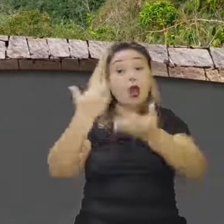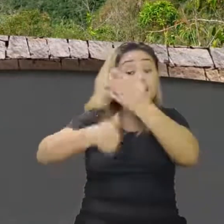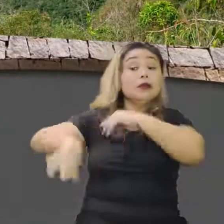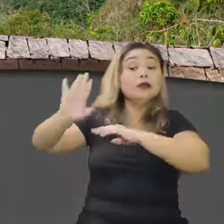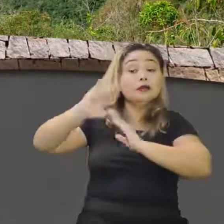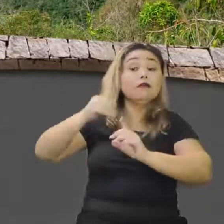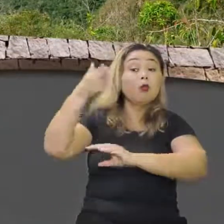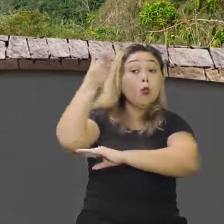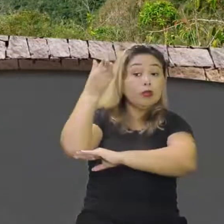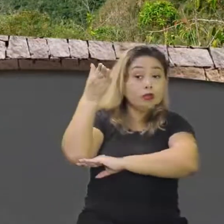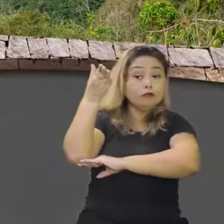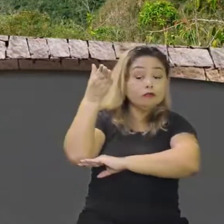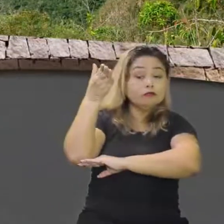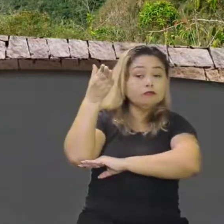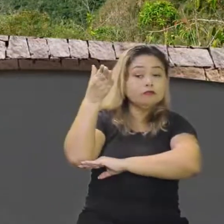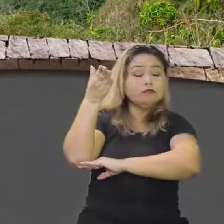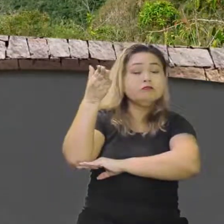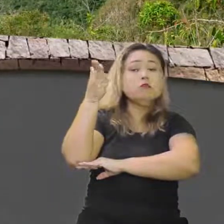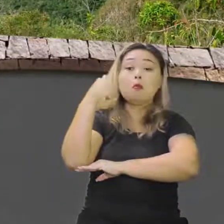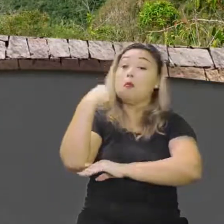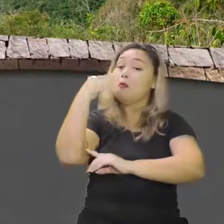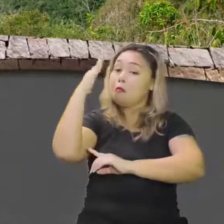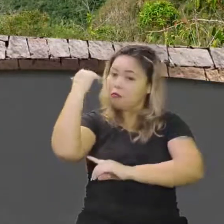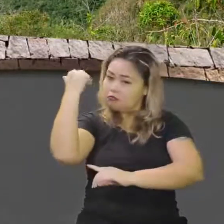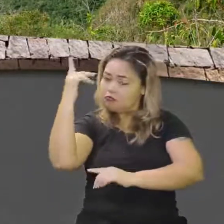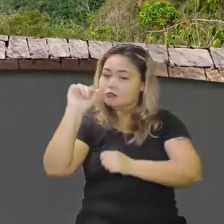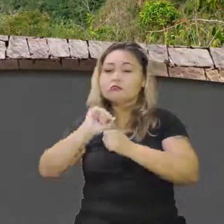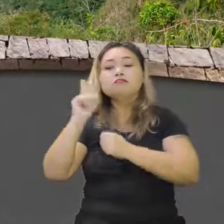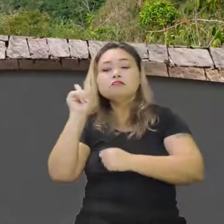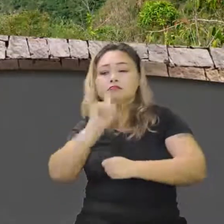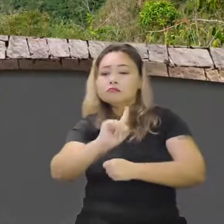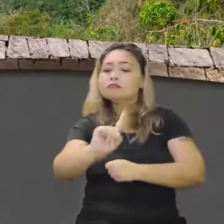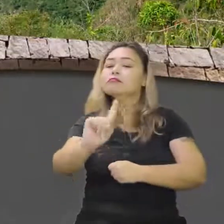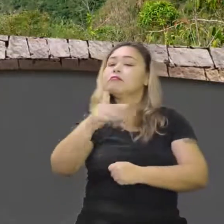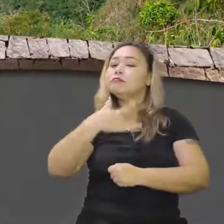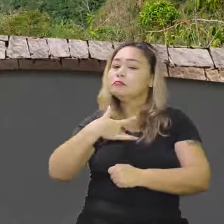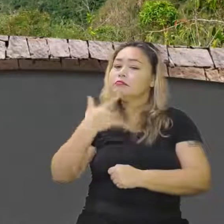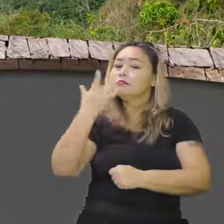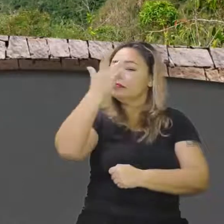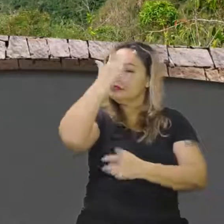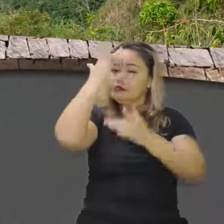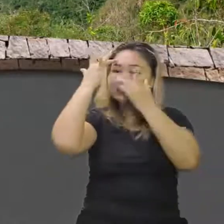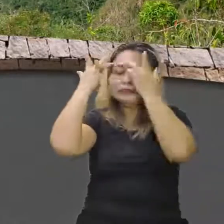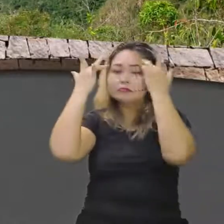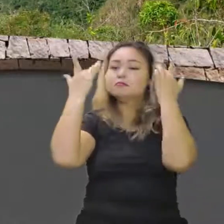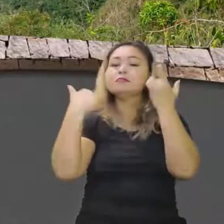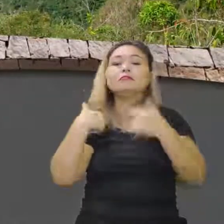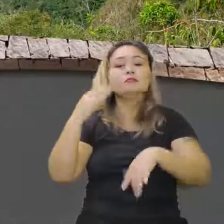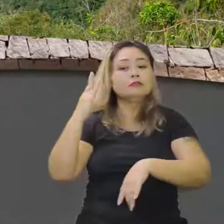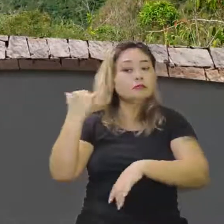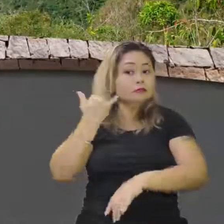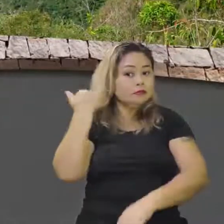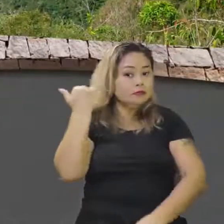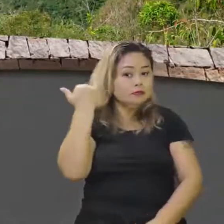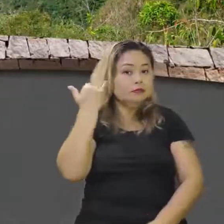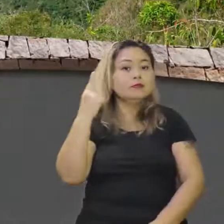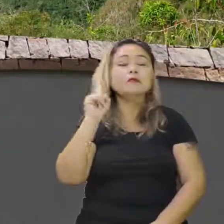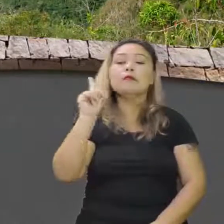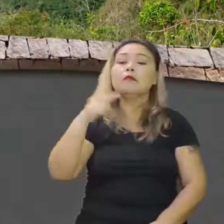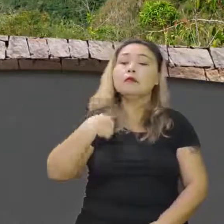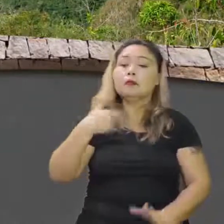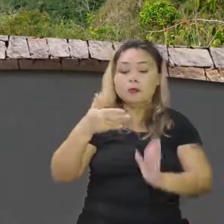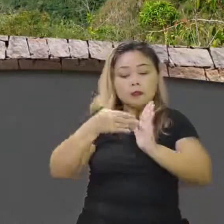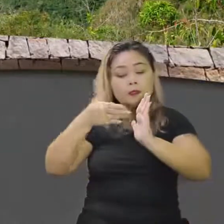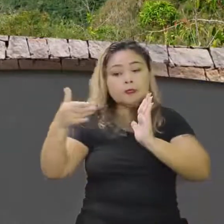um hotel muito famoso, onde se hospedava só autoridades. O detalhe mais importante que tem é que você tem